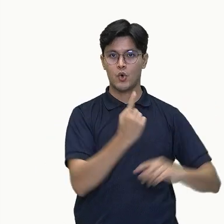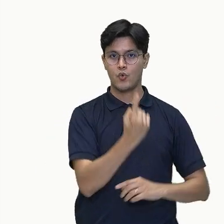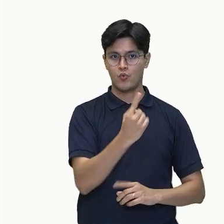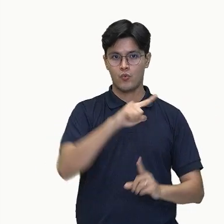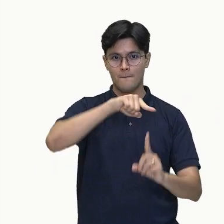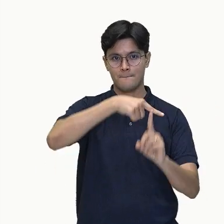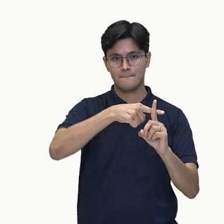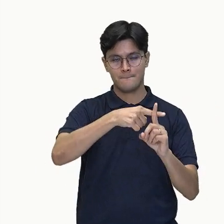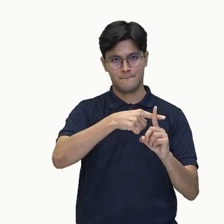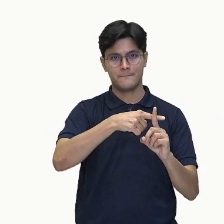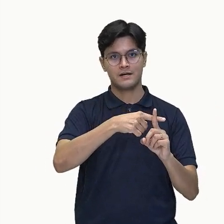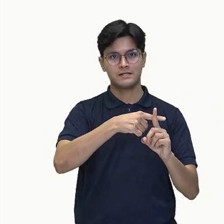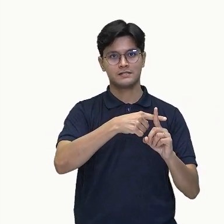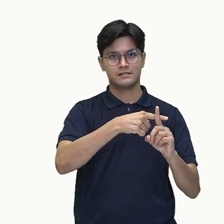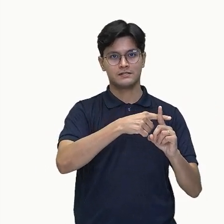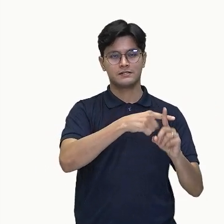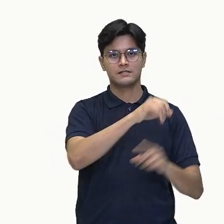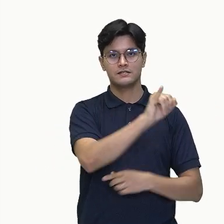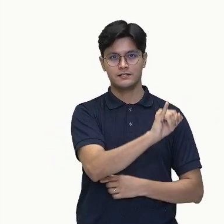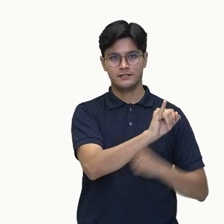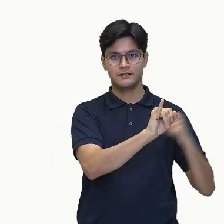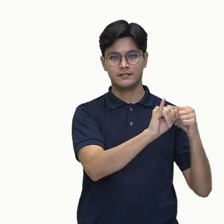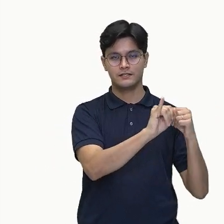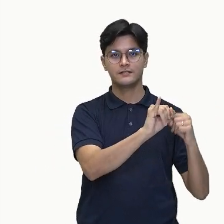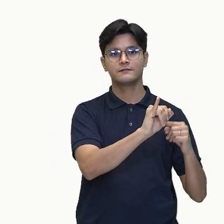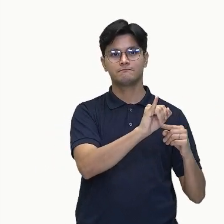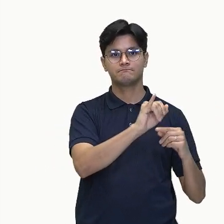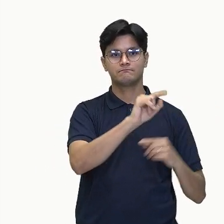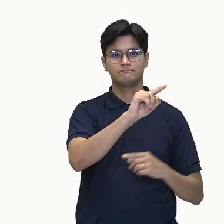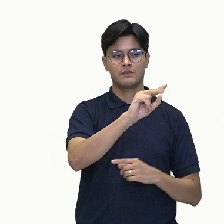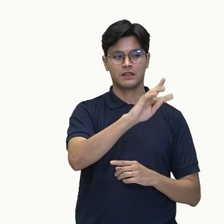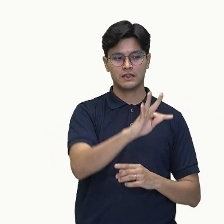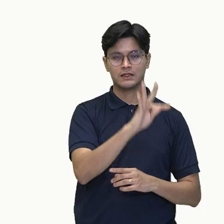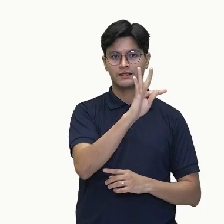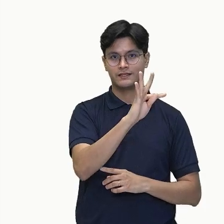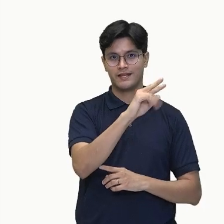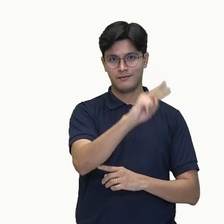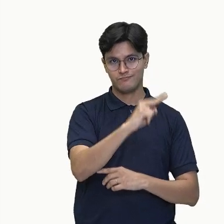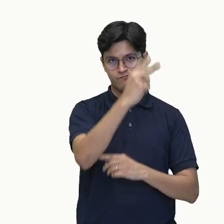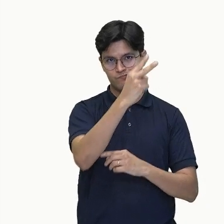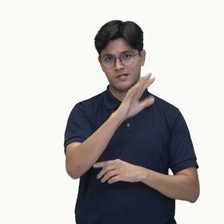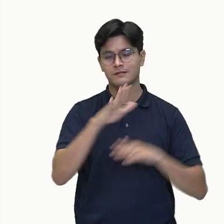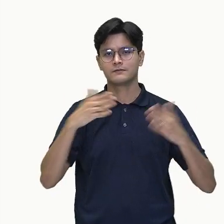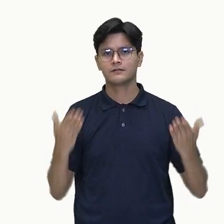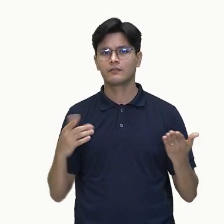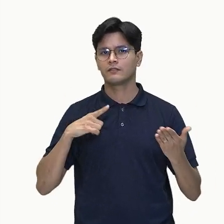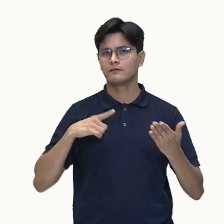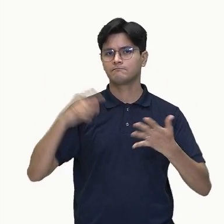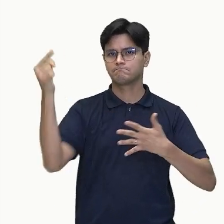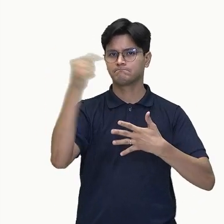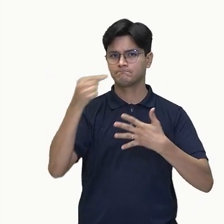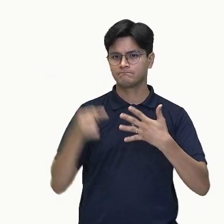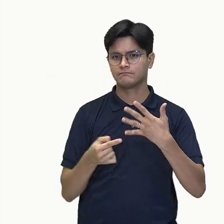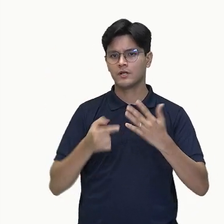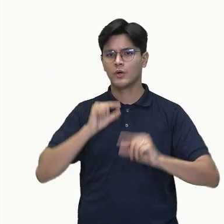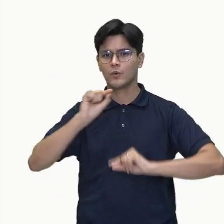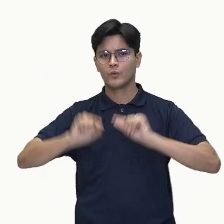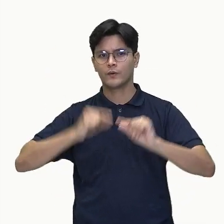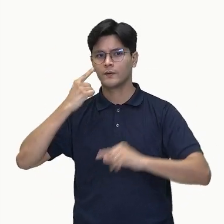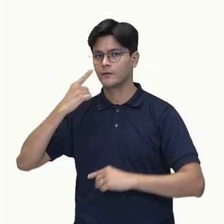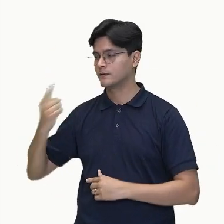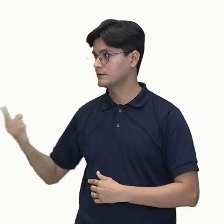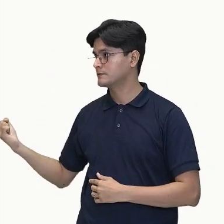ao tempo, tá legal? Onde você repara que nós temos aqui os seguintes elementos, ó. M, que é o